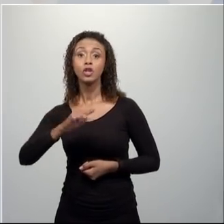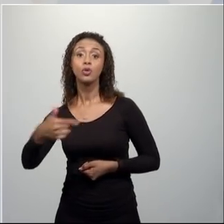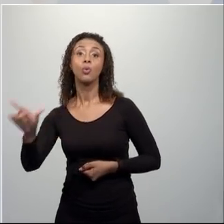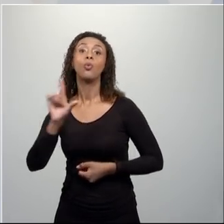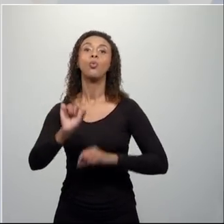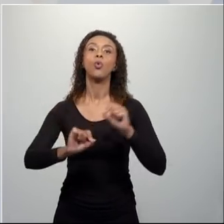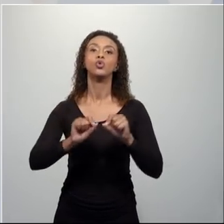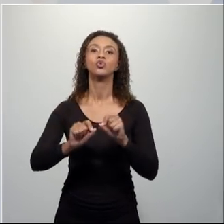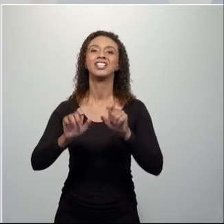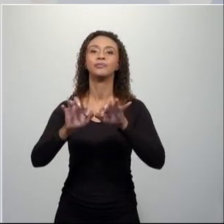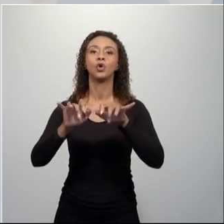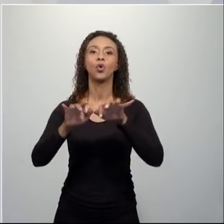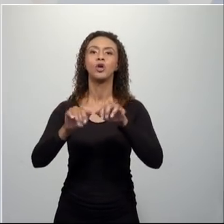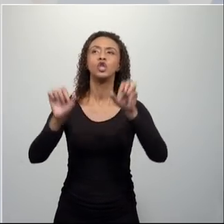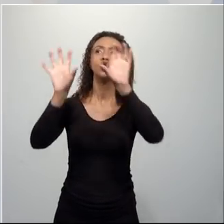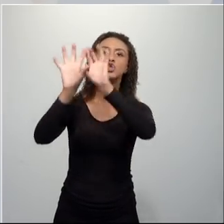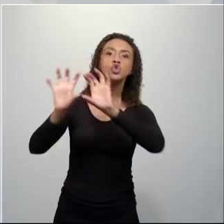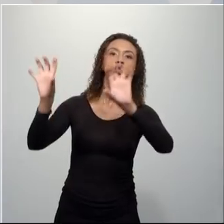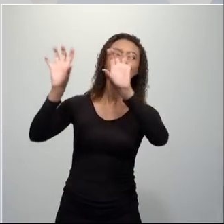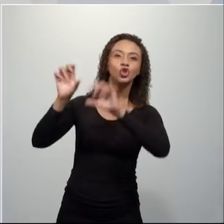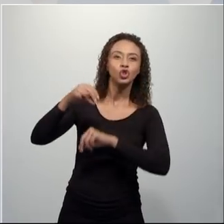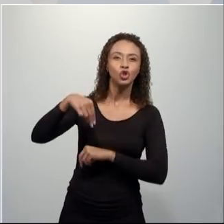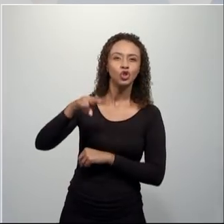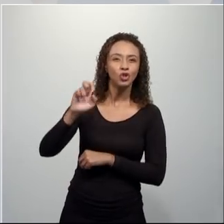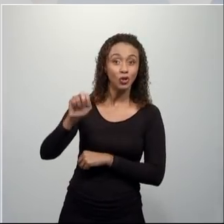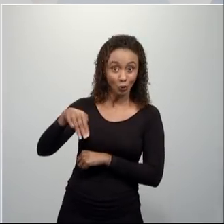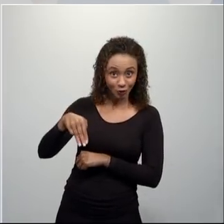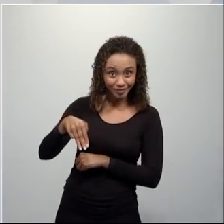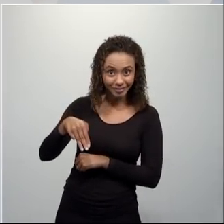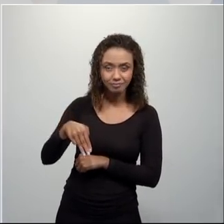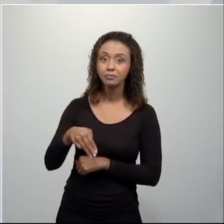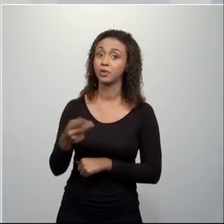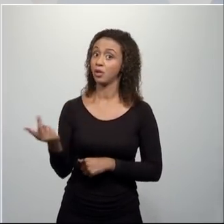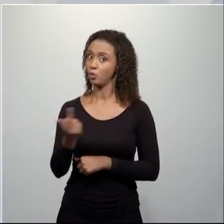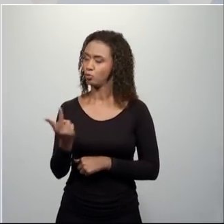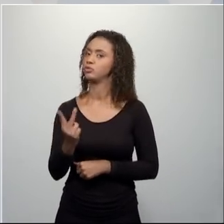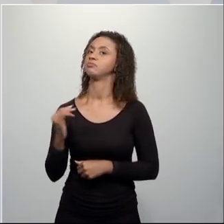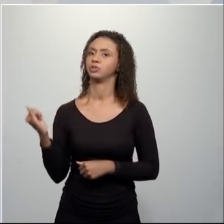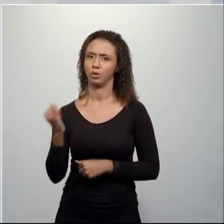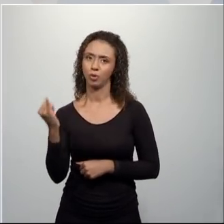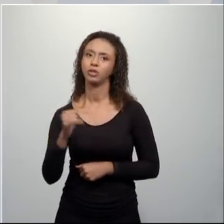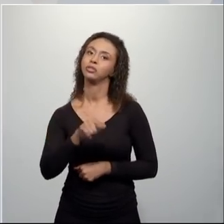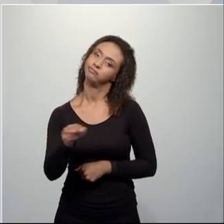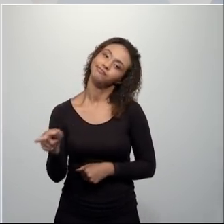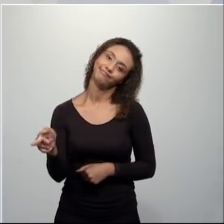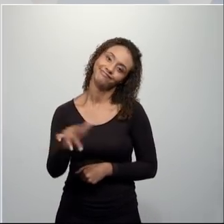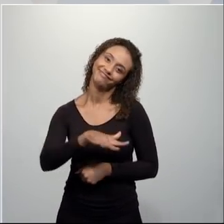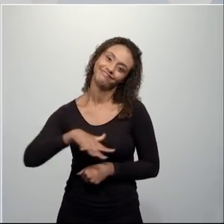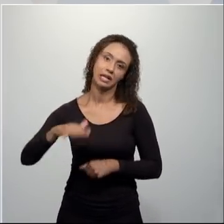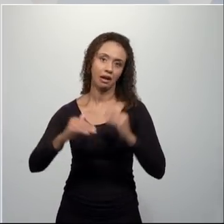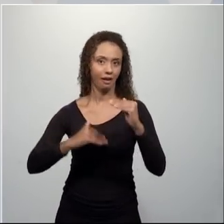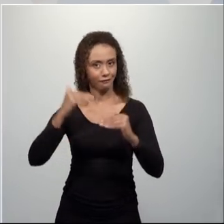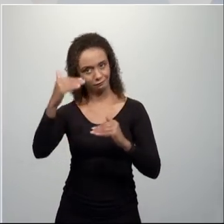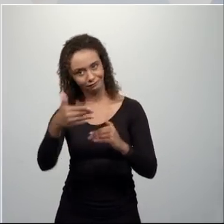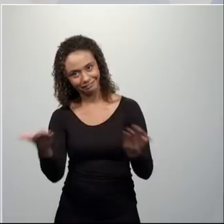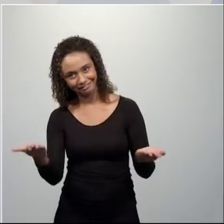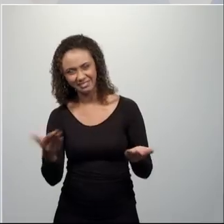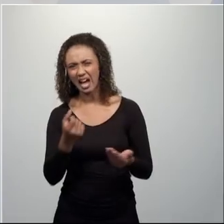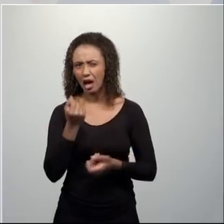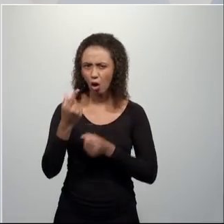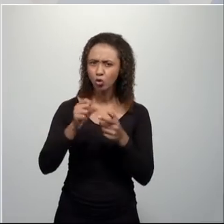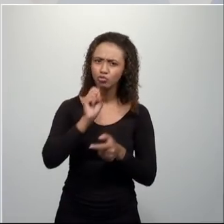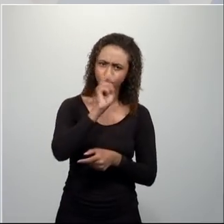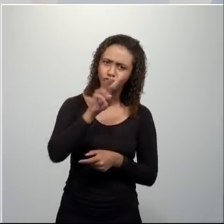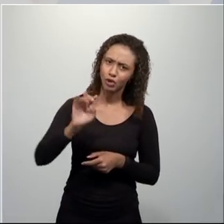também são dois temas importantes na moda pelo menos avançados alguns deles vocês já viram